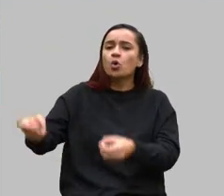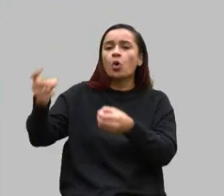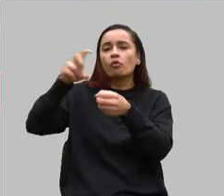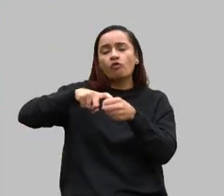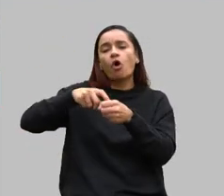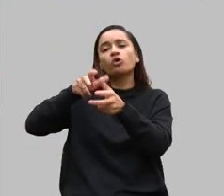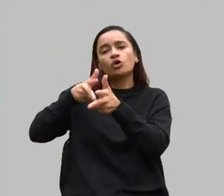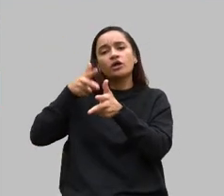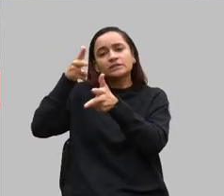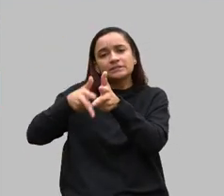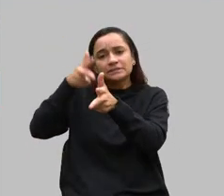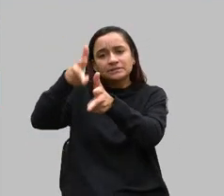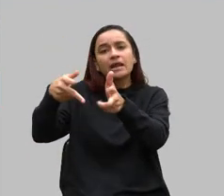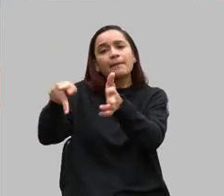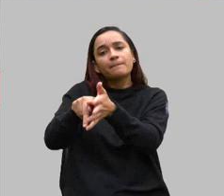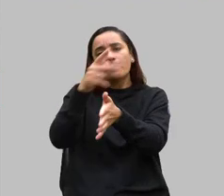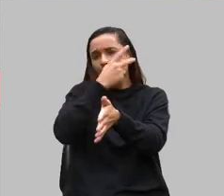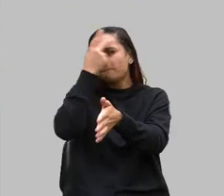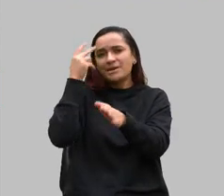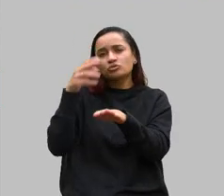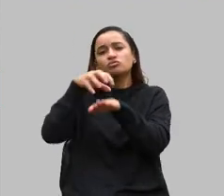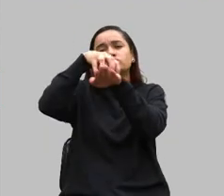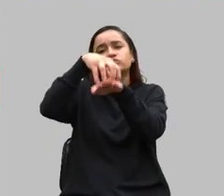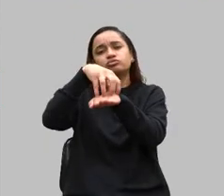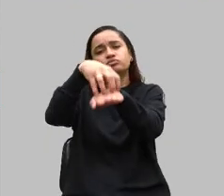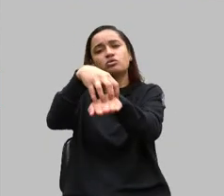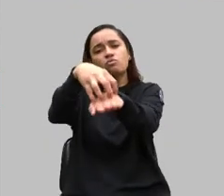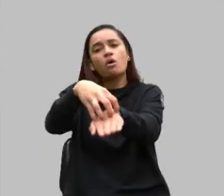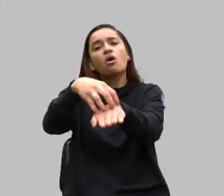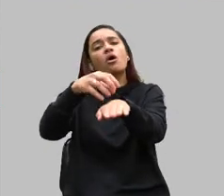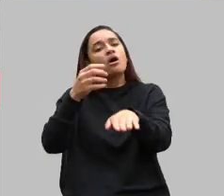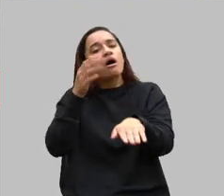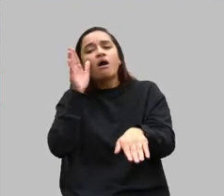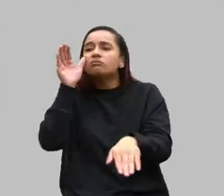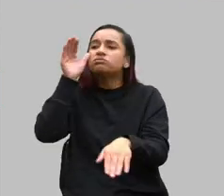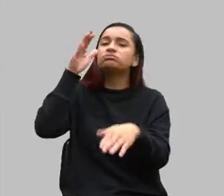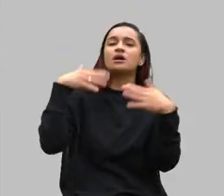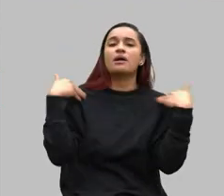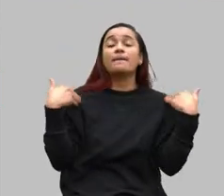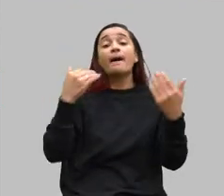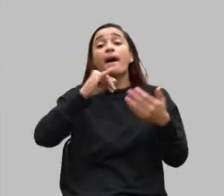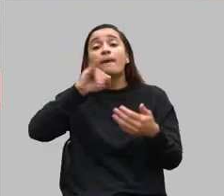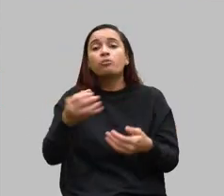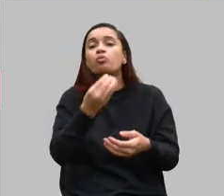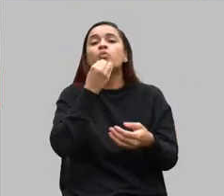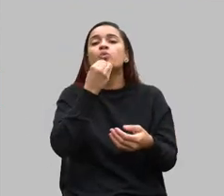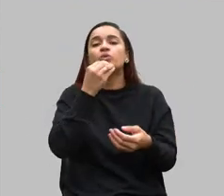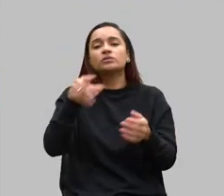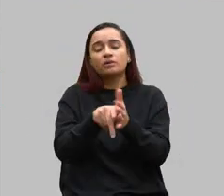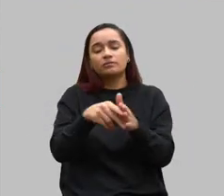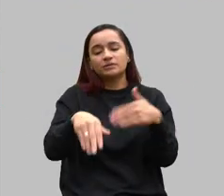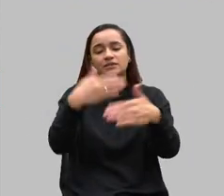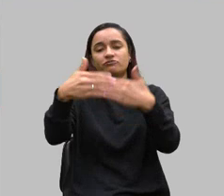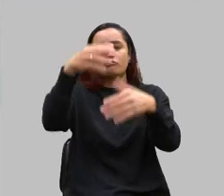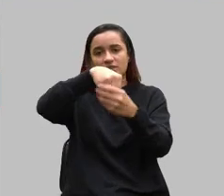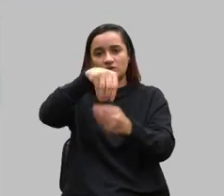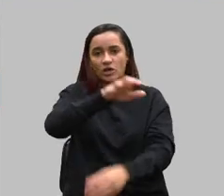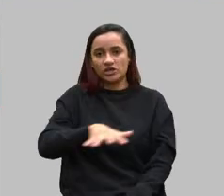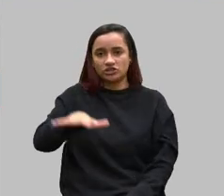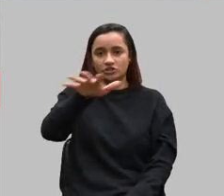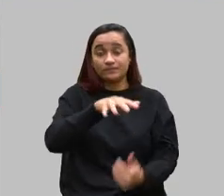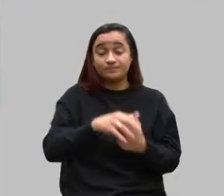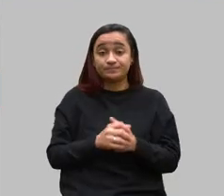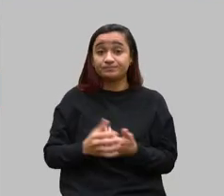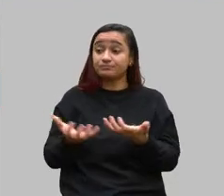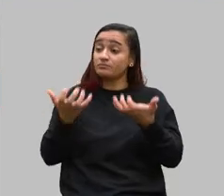passageiro para que a gente possa também explorar turismo criando oportunidade de desenvolvimento na nossa região quero saudar a